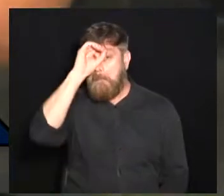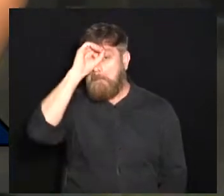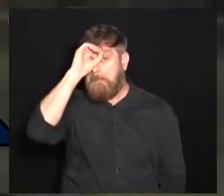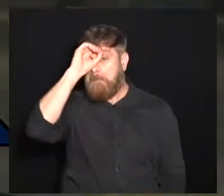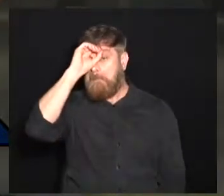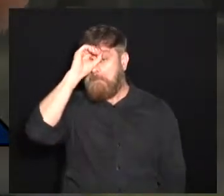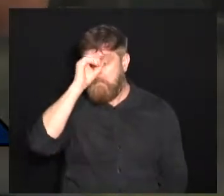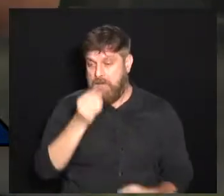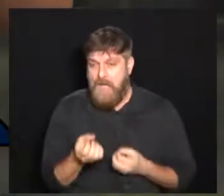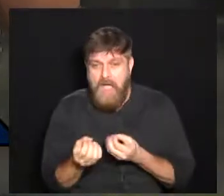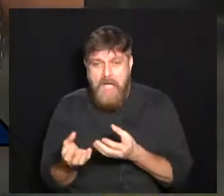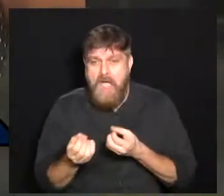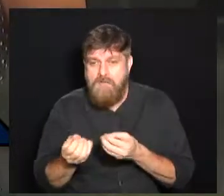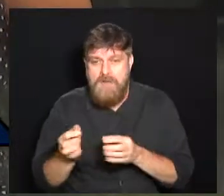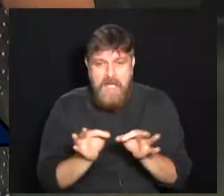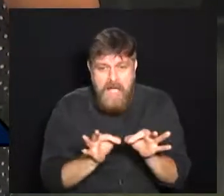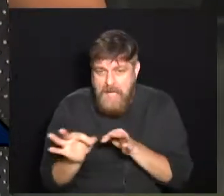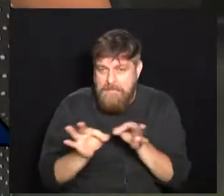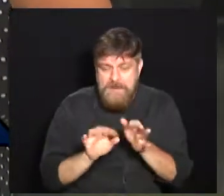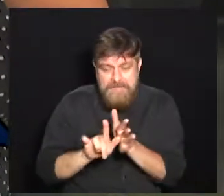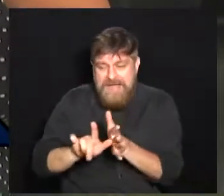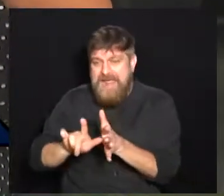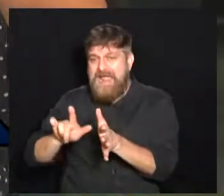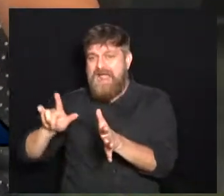não preparar